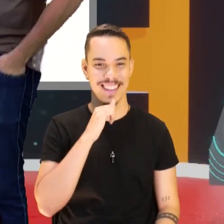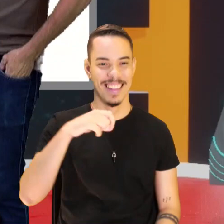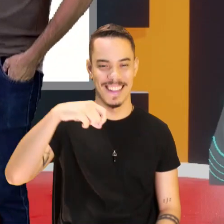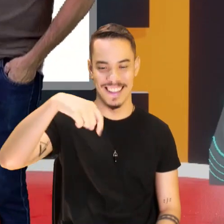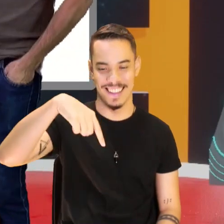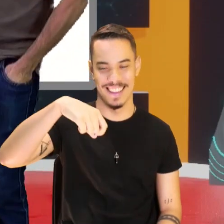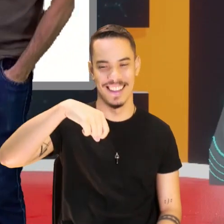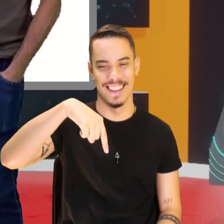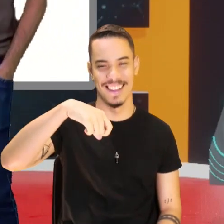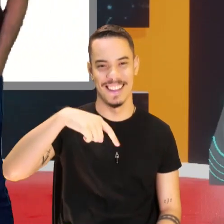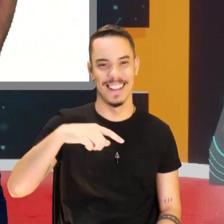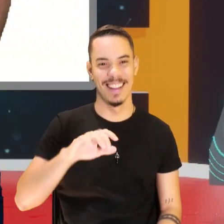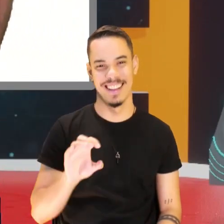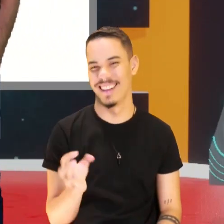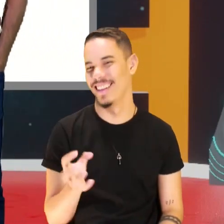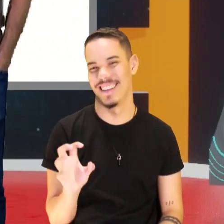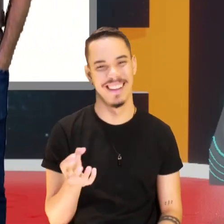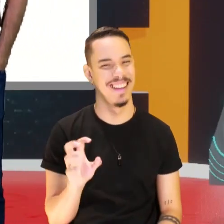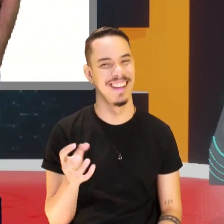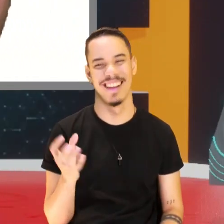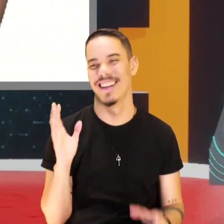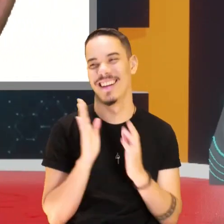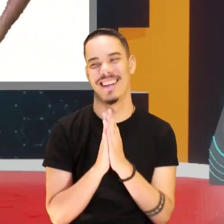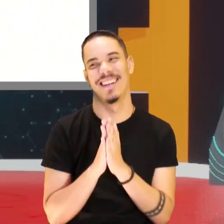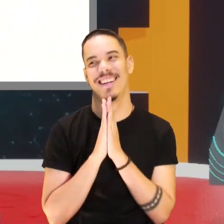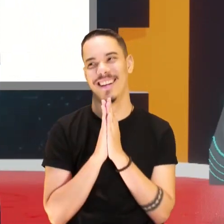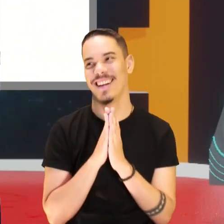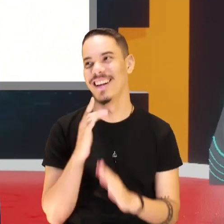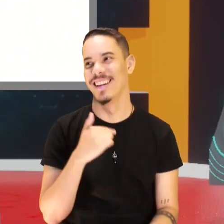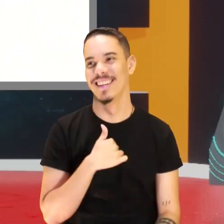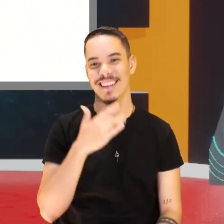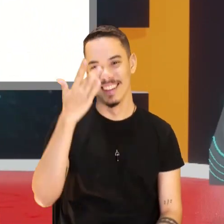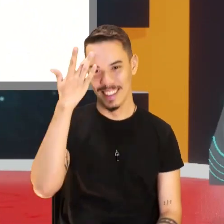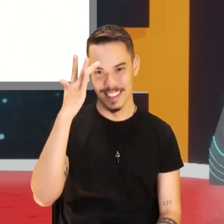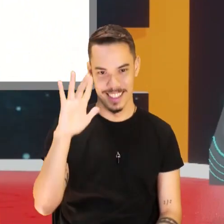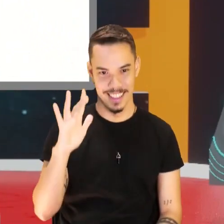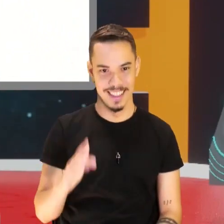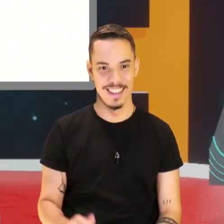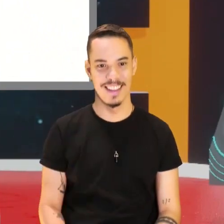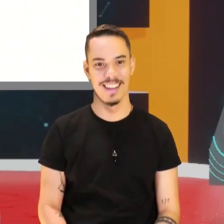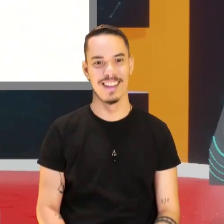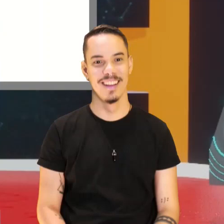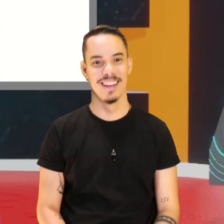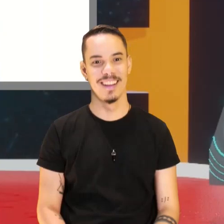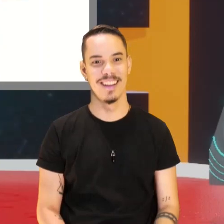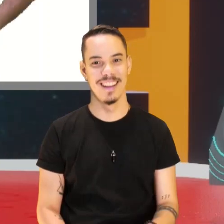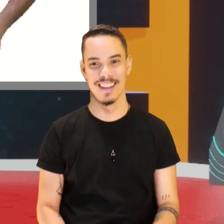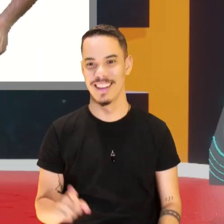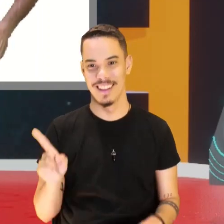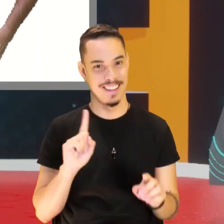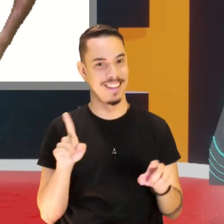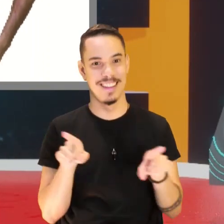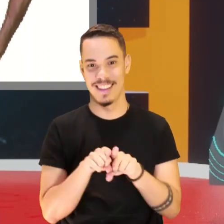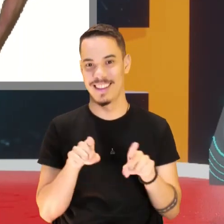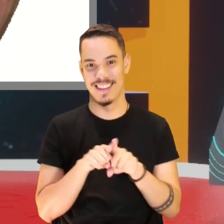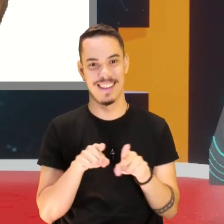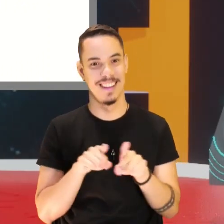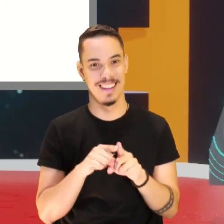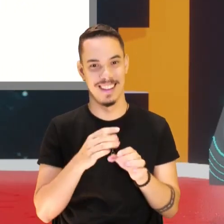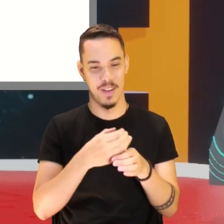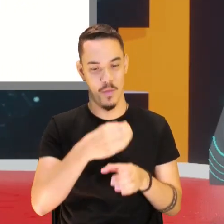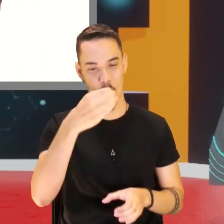não com torneira não mexer lá na cozinha botar o armário na cozinha tem a torneira